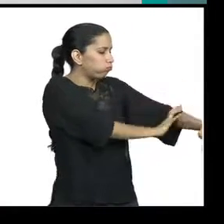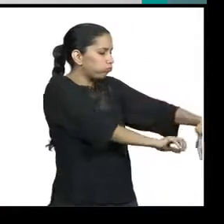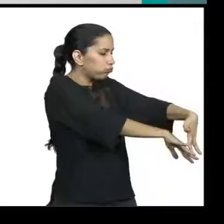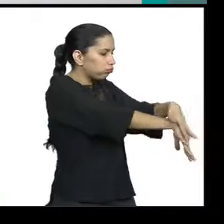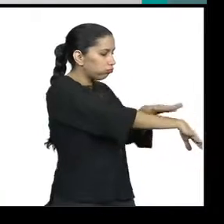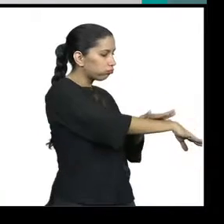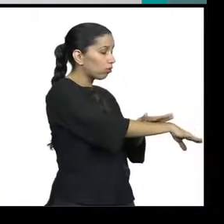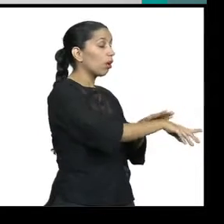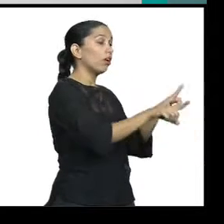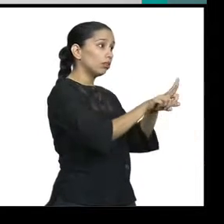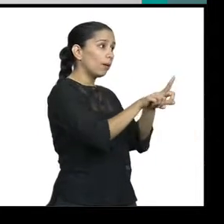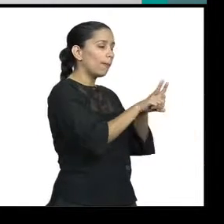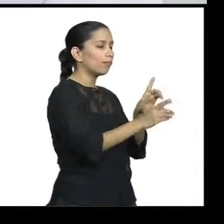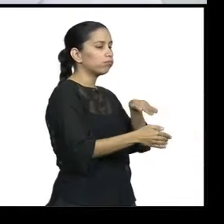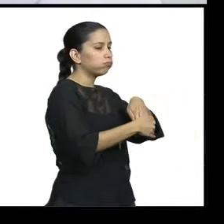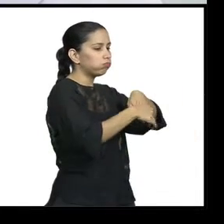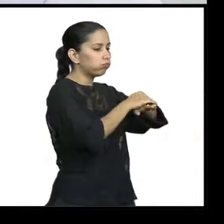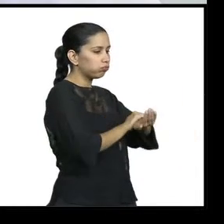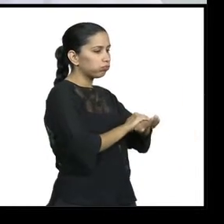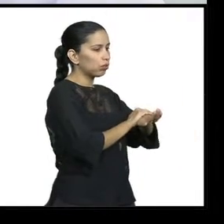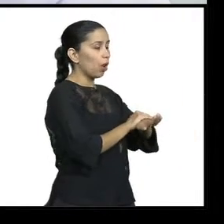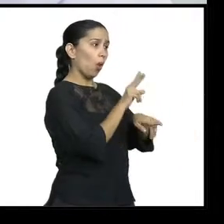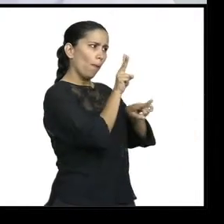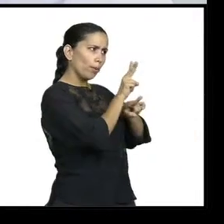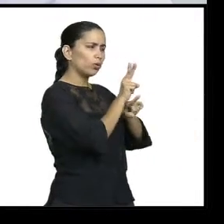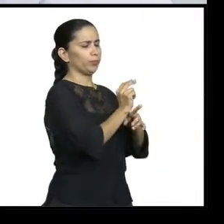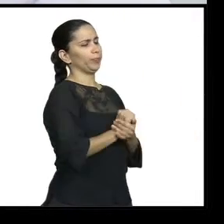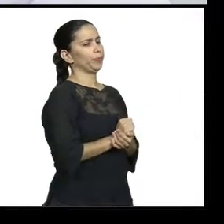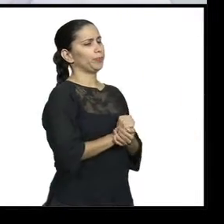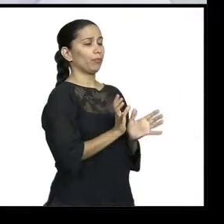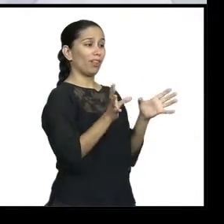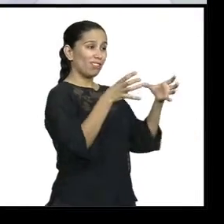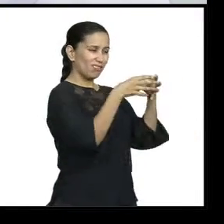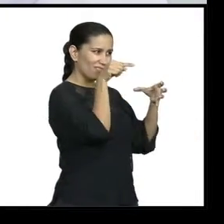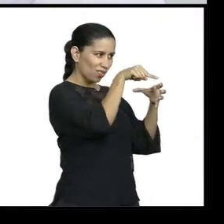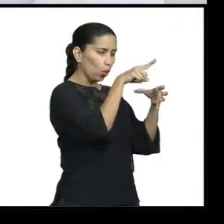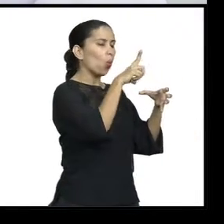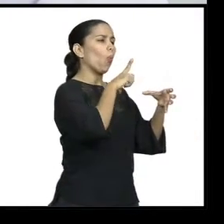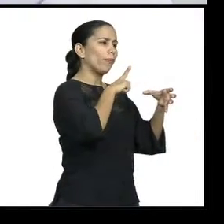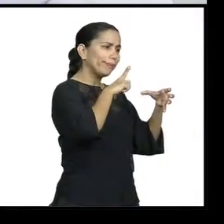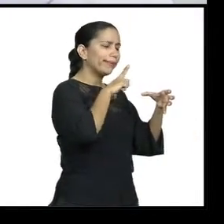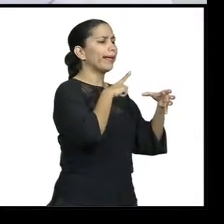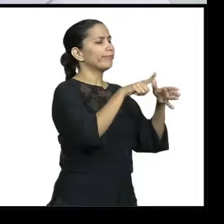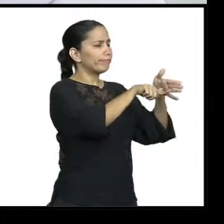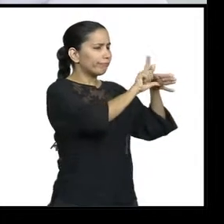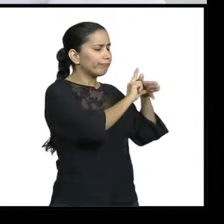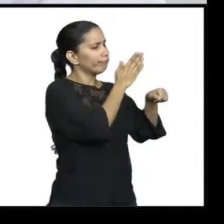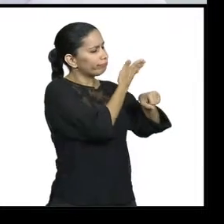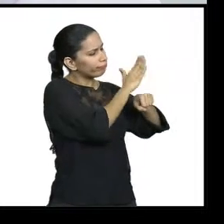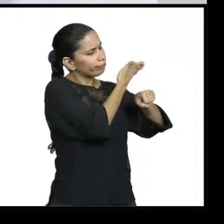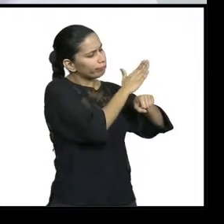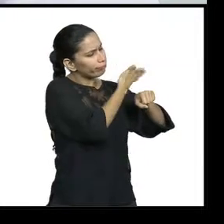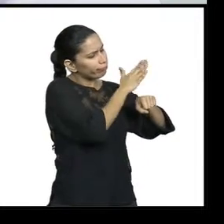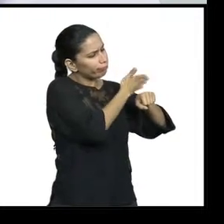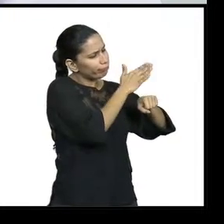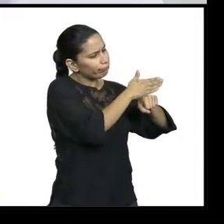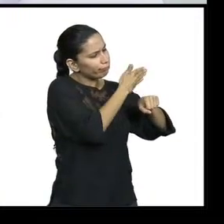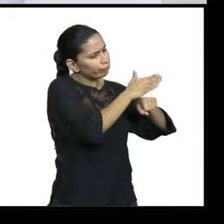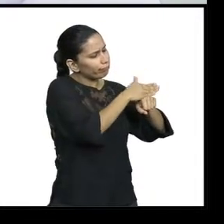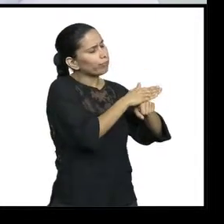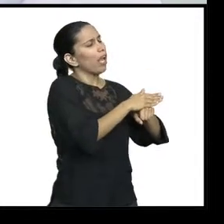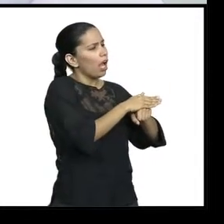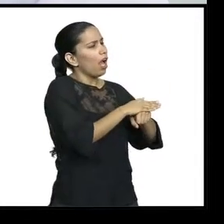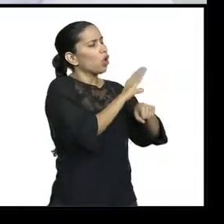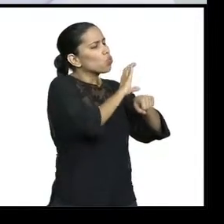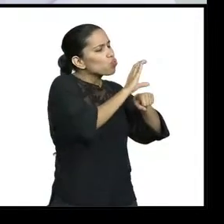um calçado de proteção. Esses trabalhadores, em específico, recebem um treinamento especial para saberem como lidar em caso de contato